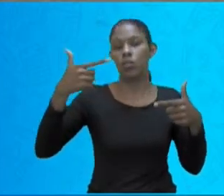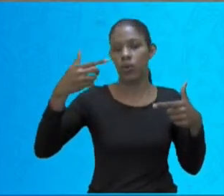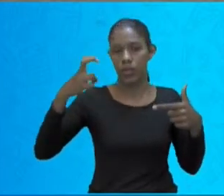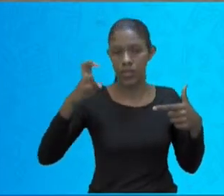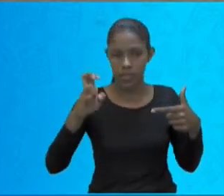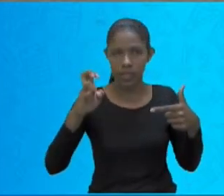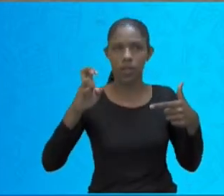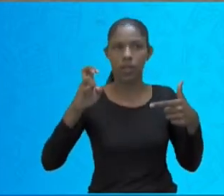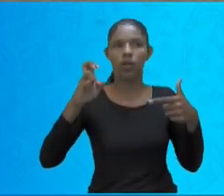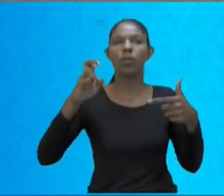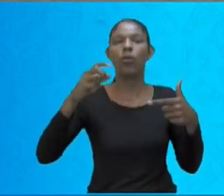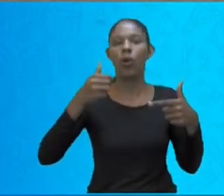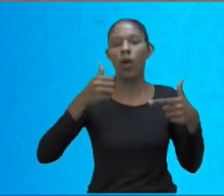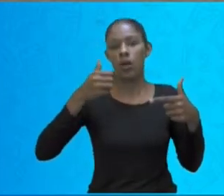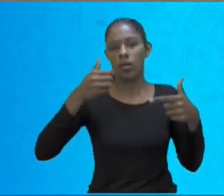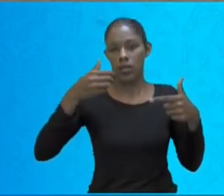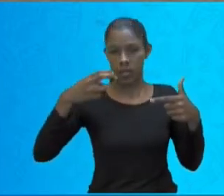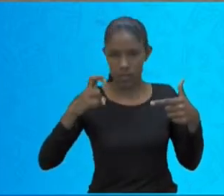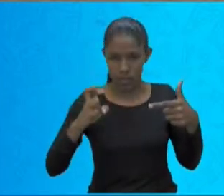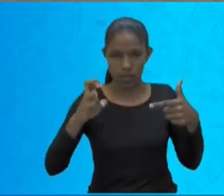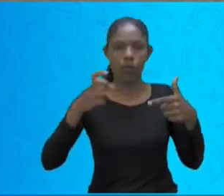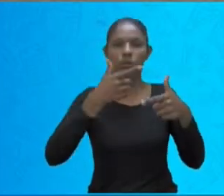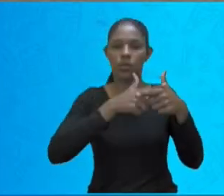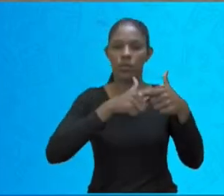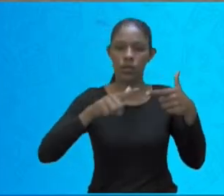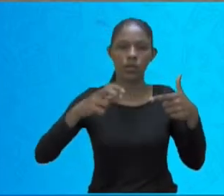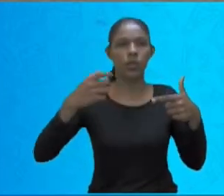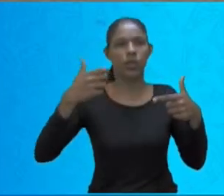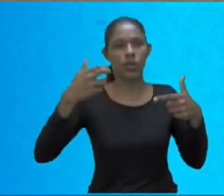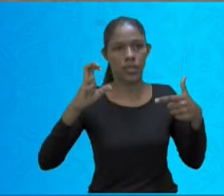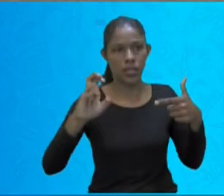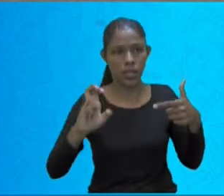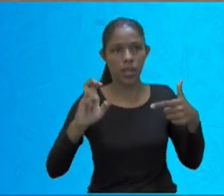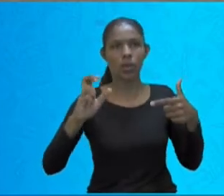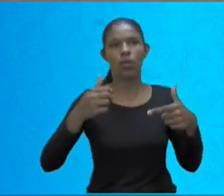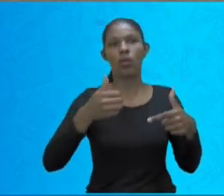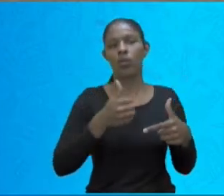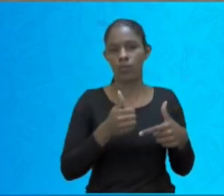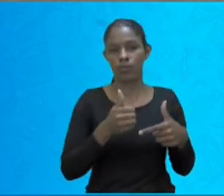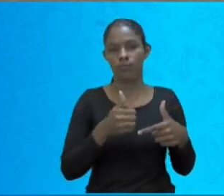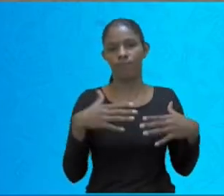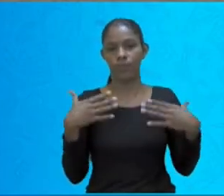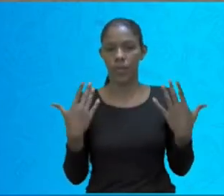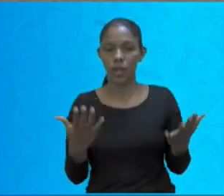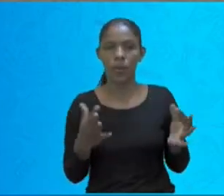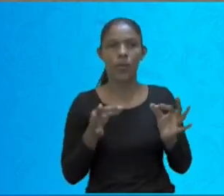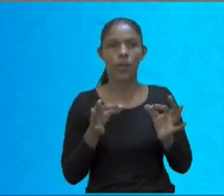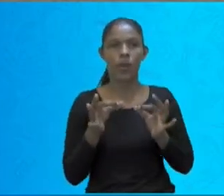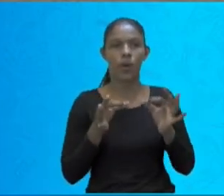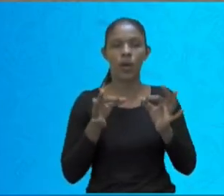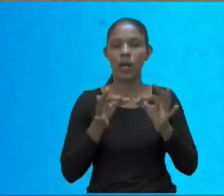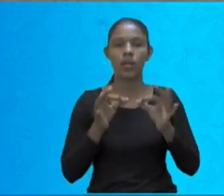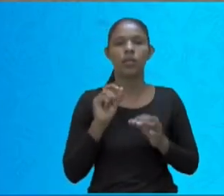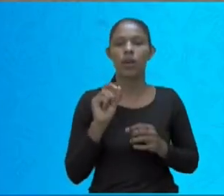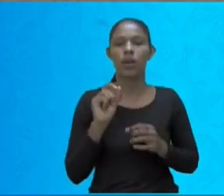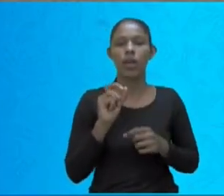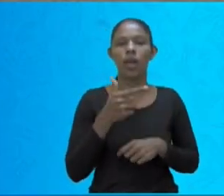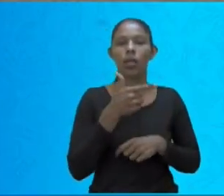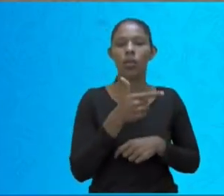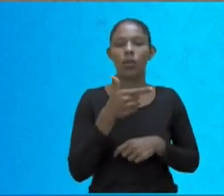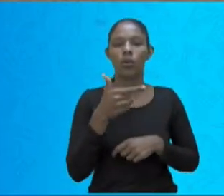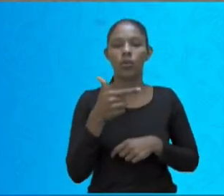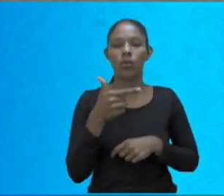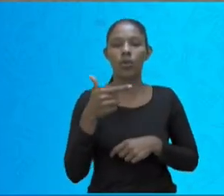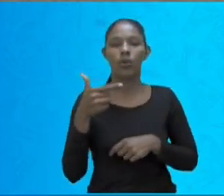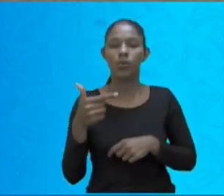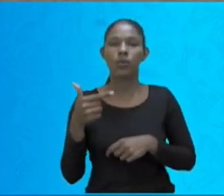o 2 se repete? 4 vezes. Porém, eu arrumei de 2 em 2. Por quê? Porque eu estou falando de raiz quadrada,